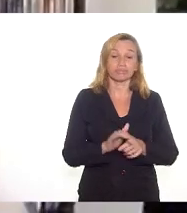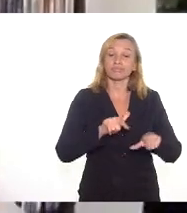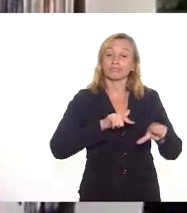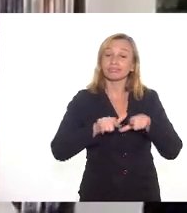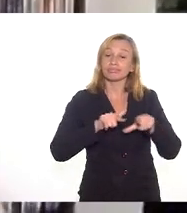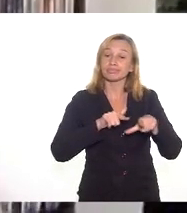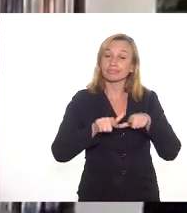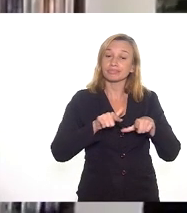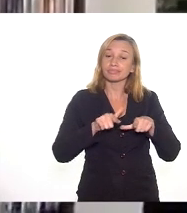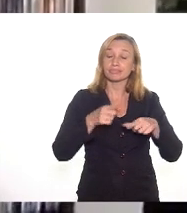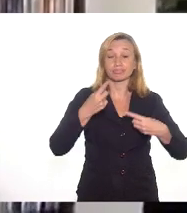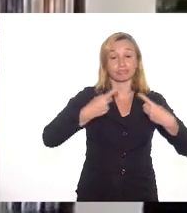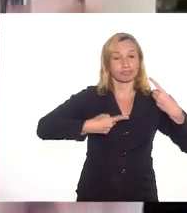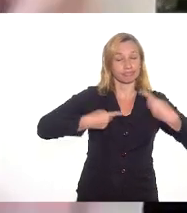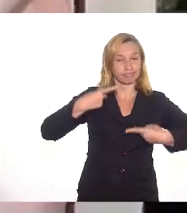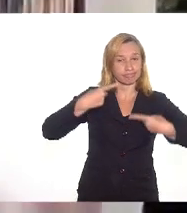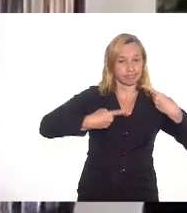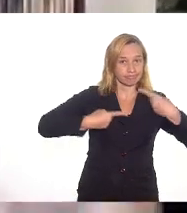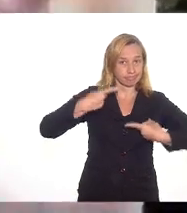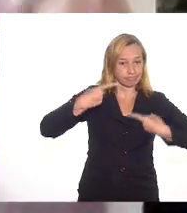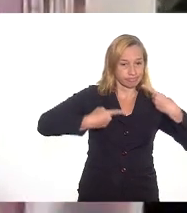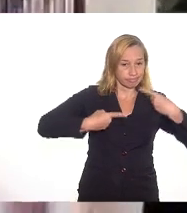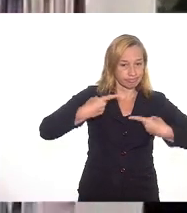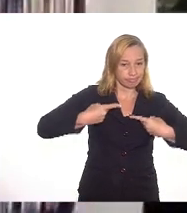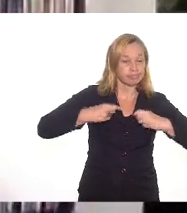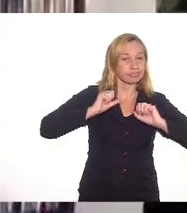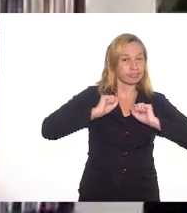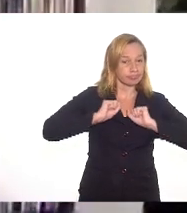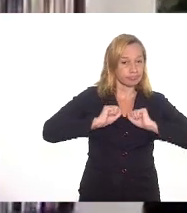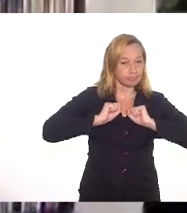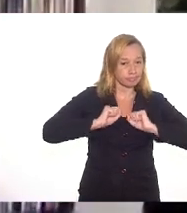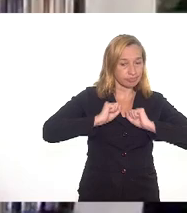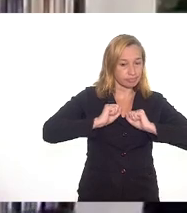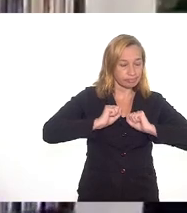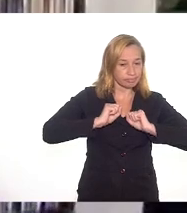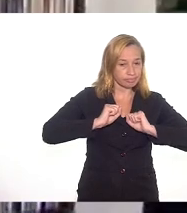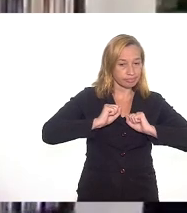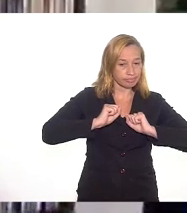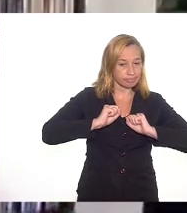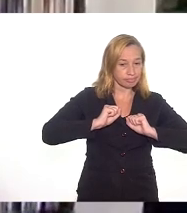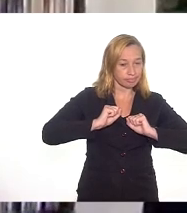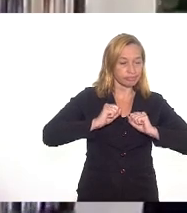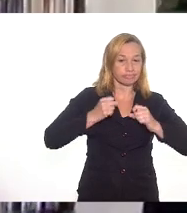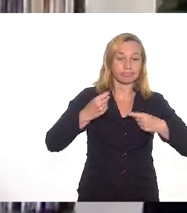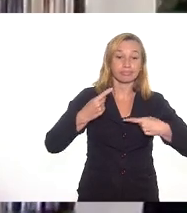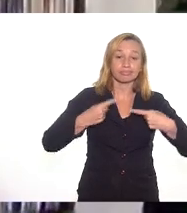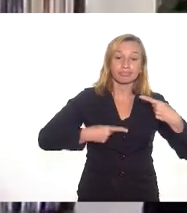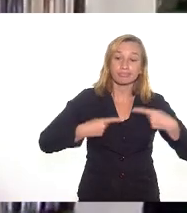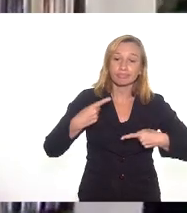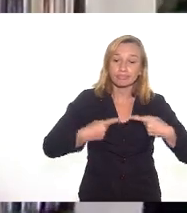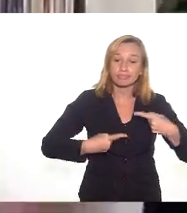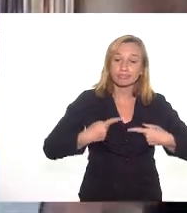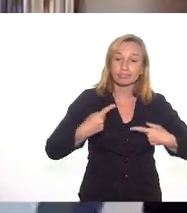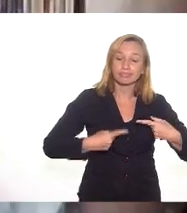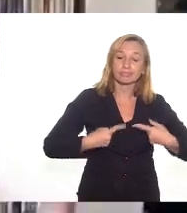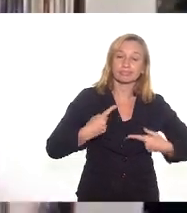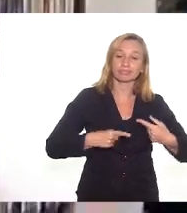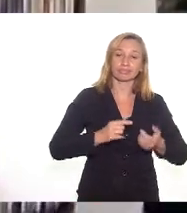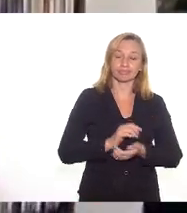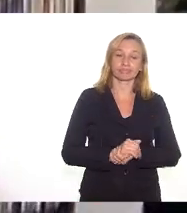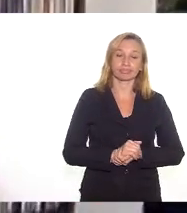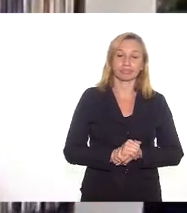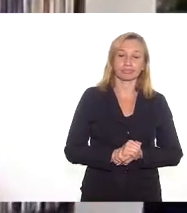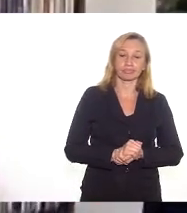as políticas que a gente possa considerar como políticas redentoras de um,